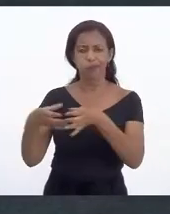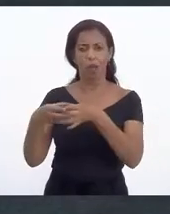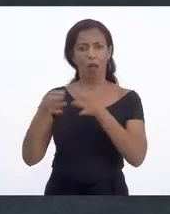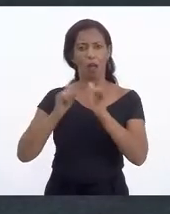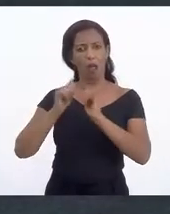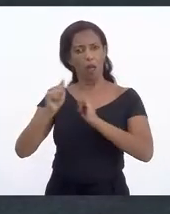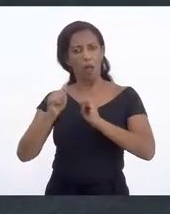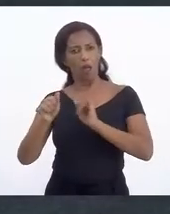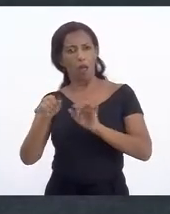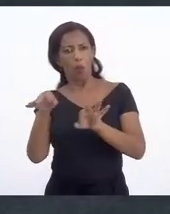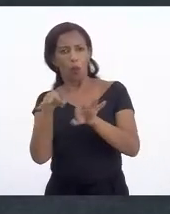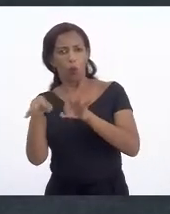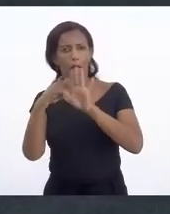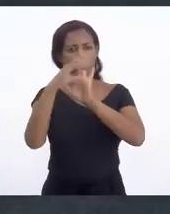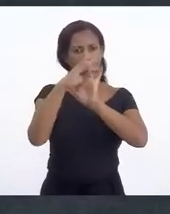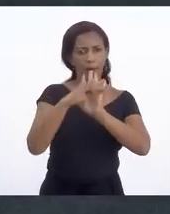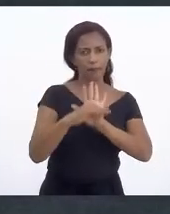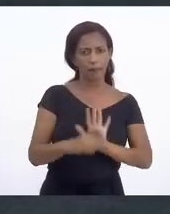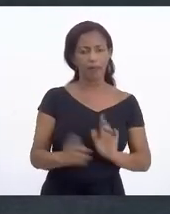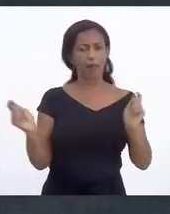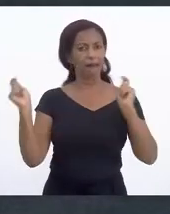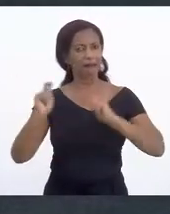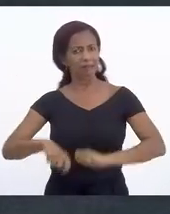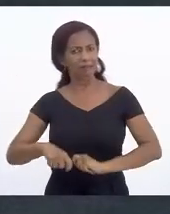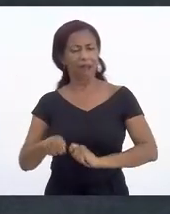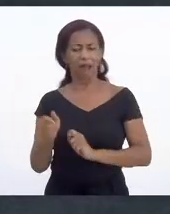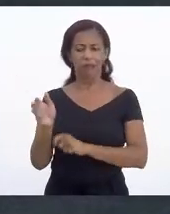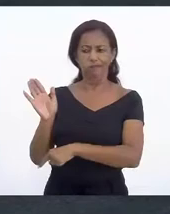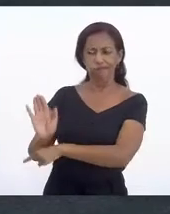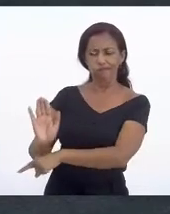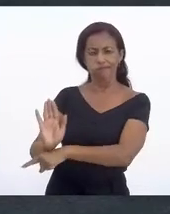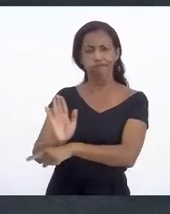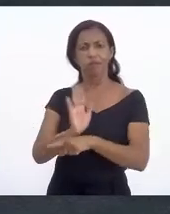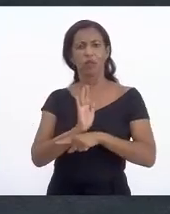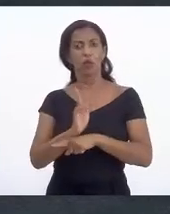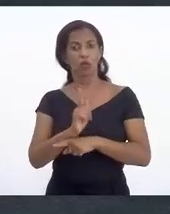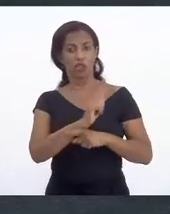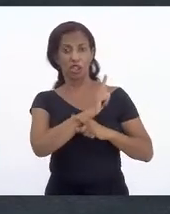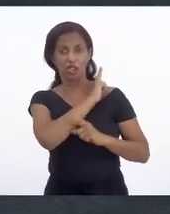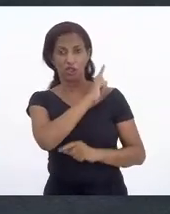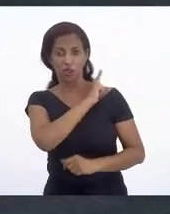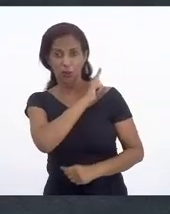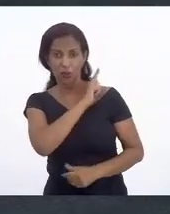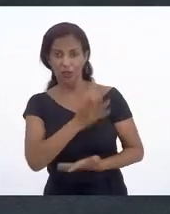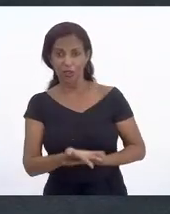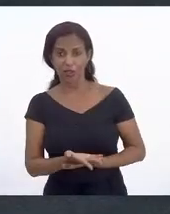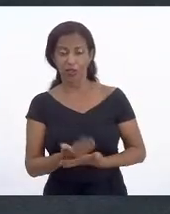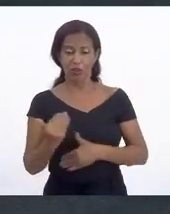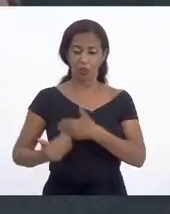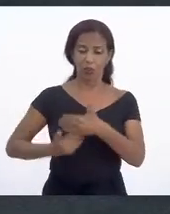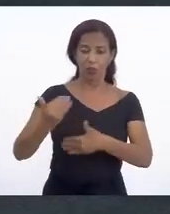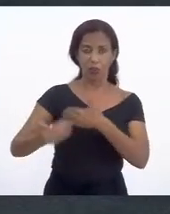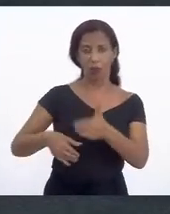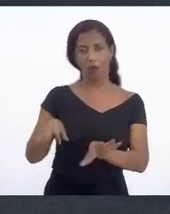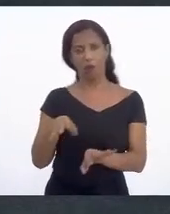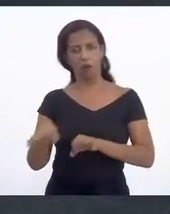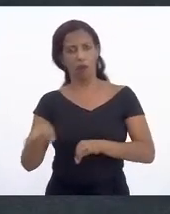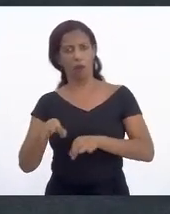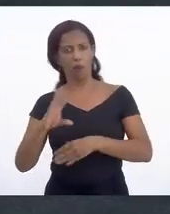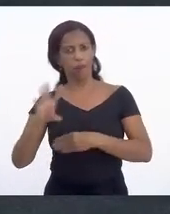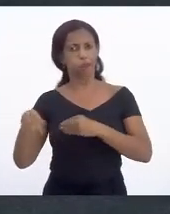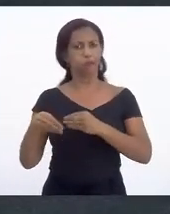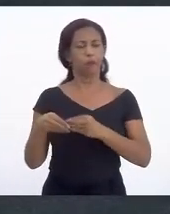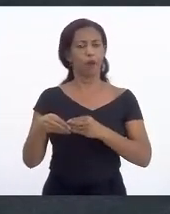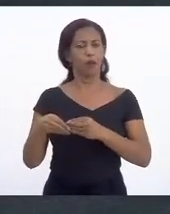informações coordenadas, organizadas, que possam subsidiar, por um lado, os gestores, né? No processo de formulação e implementação de